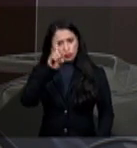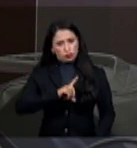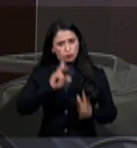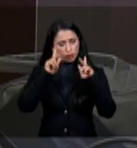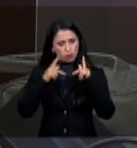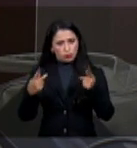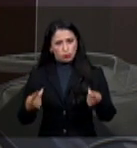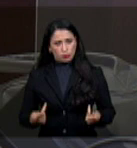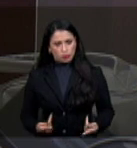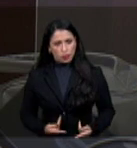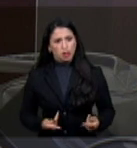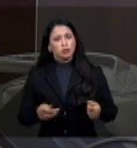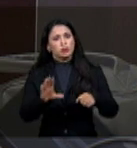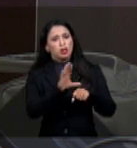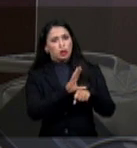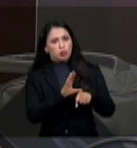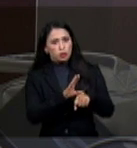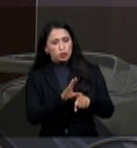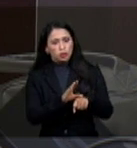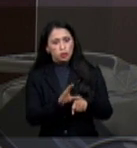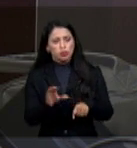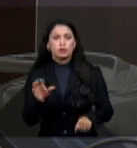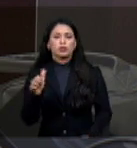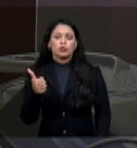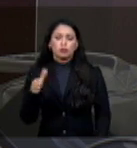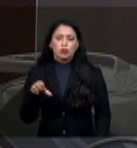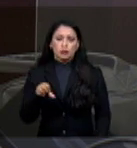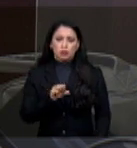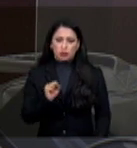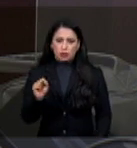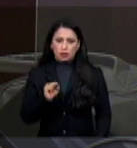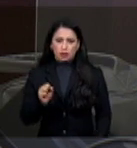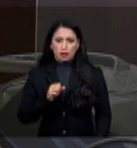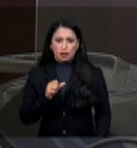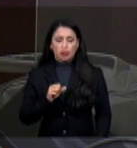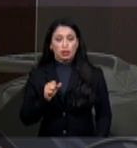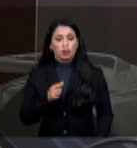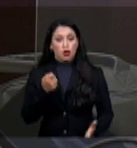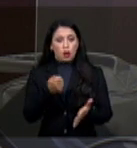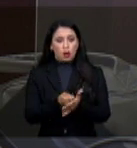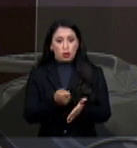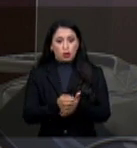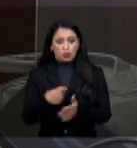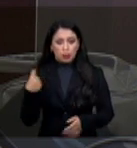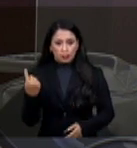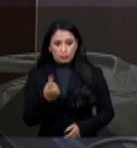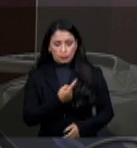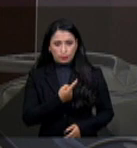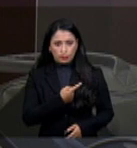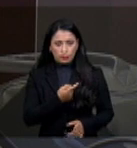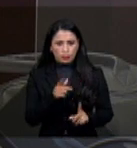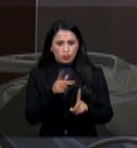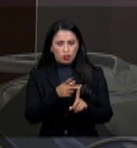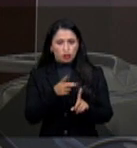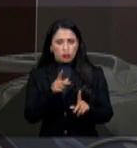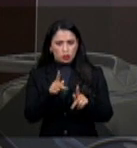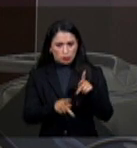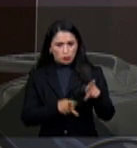Federal de 88, que meramente obriga, né, nós, povos indígenas, defendermos o meio ambiente e a Mãe